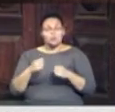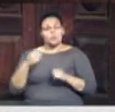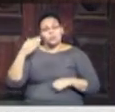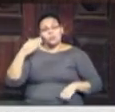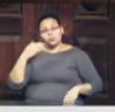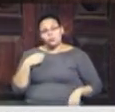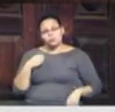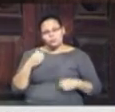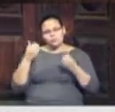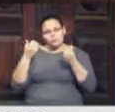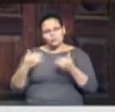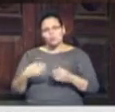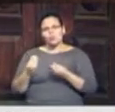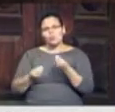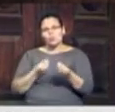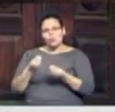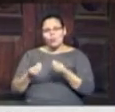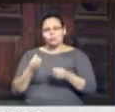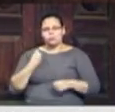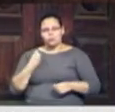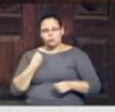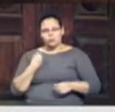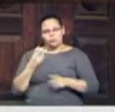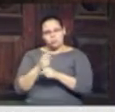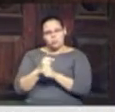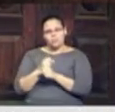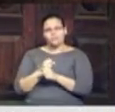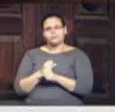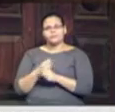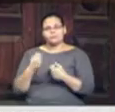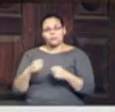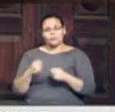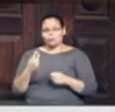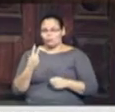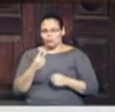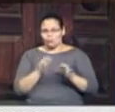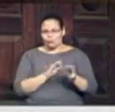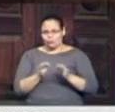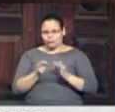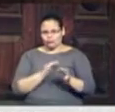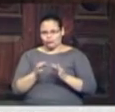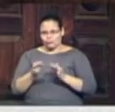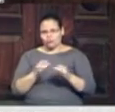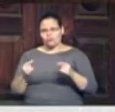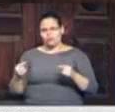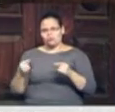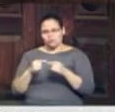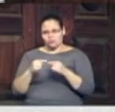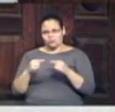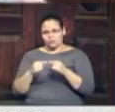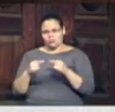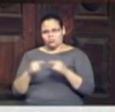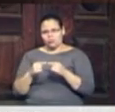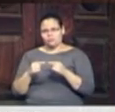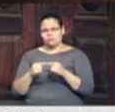chegou aquele número. Pegue os dois projetos ligados ao bilhete